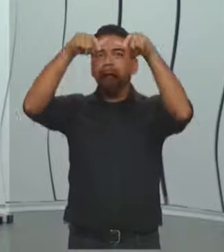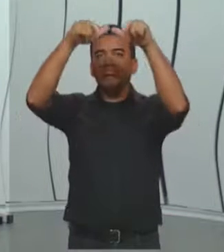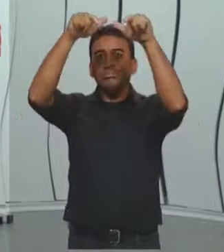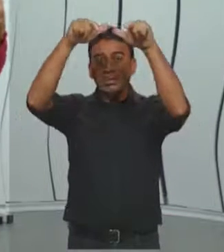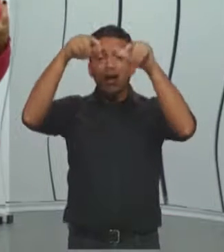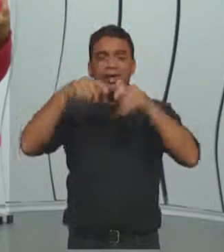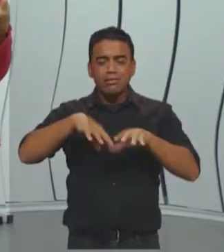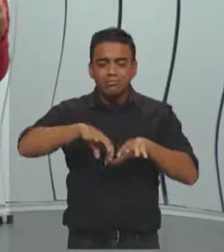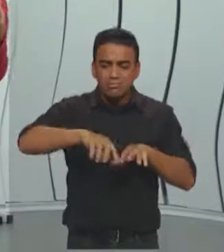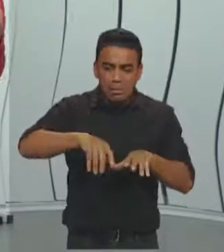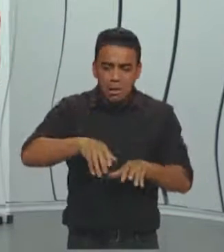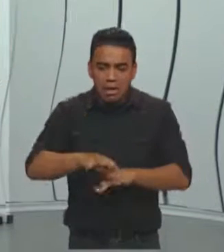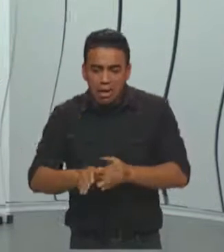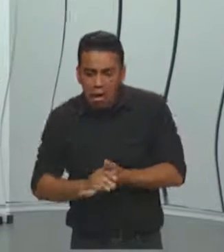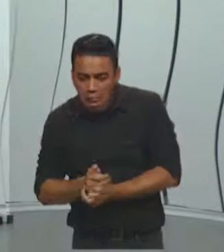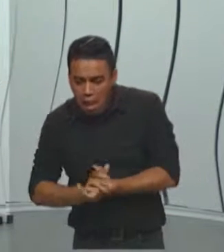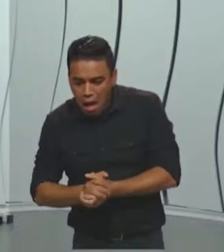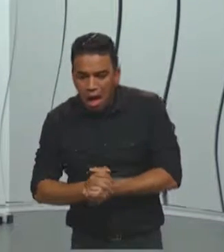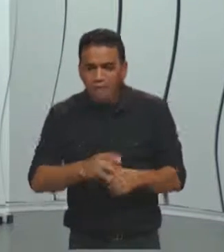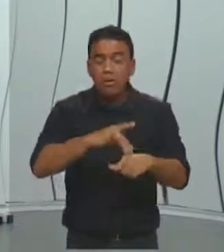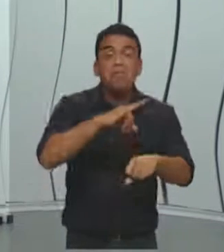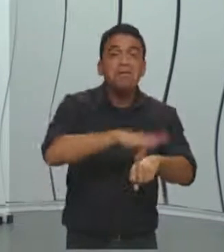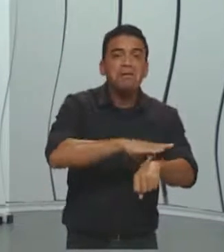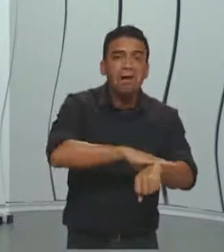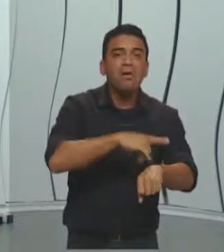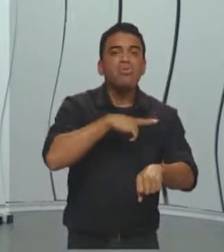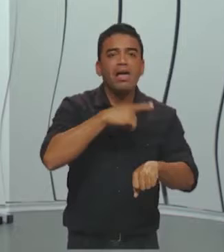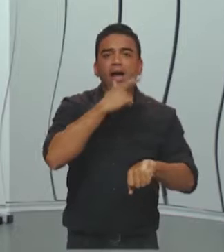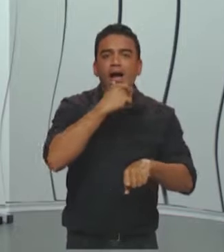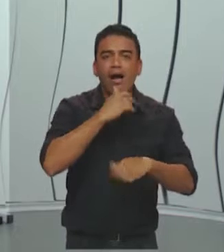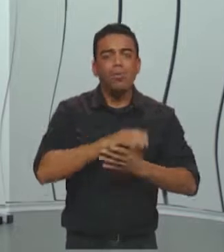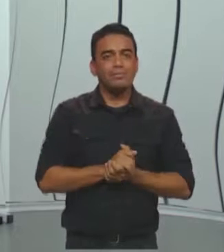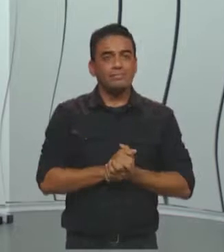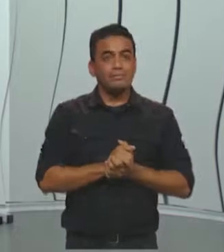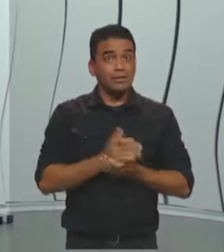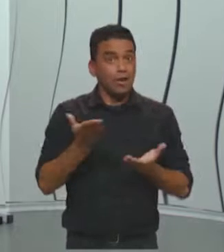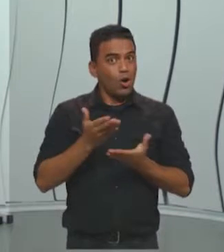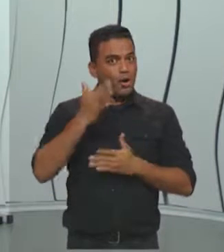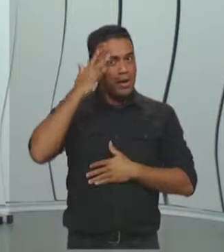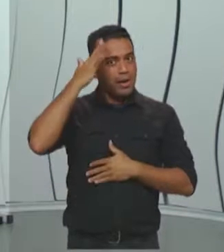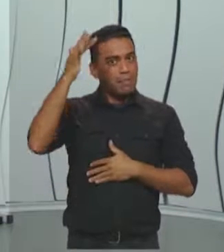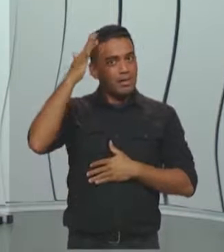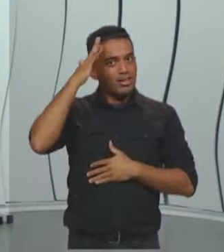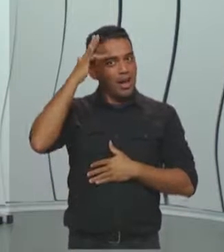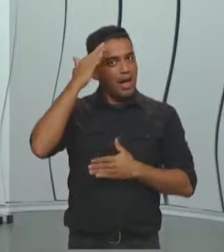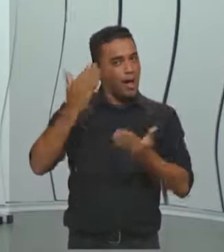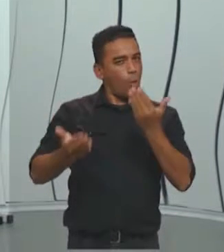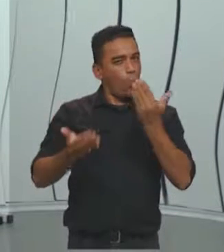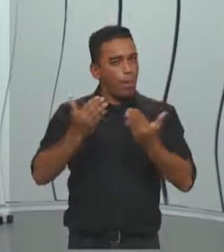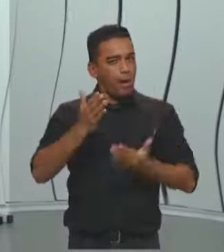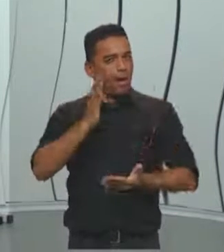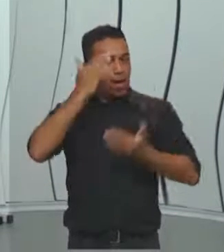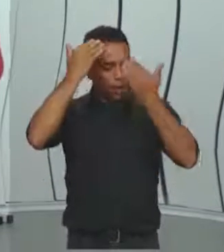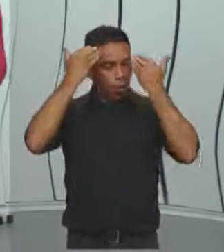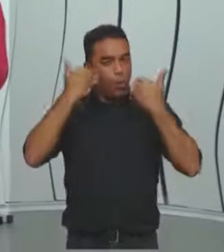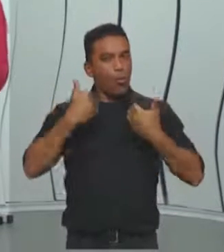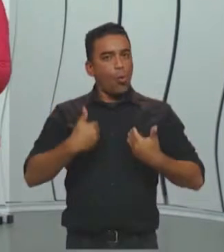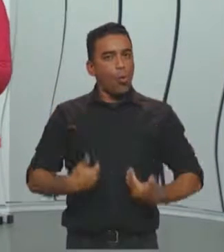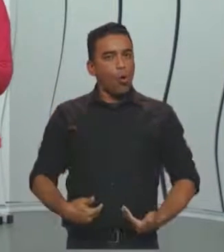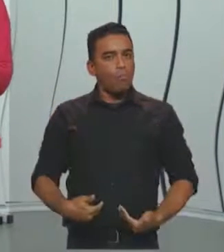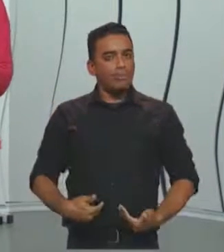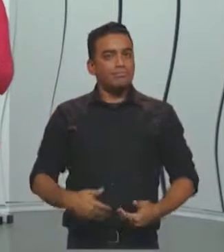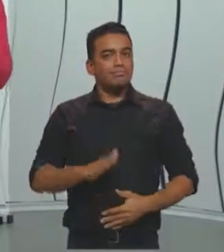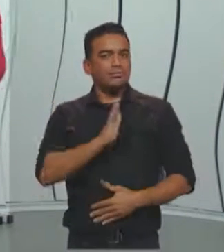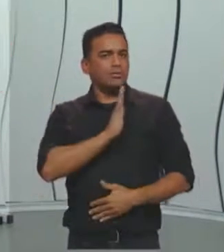ela é distribuída aí no banheiro. Então, vamos imaginar agora o nosso corpo, vamos imaginar aí o nosso